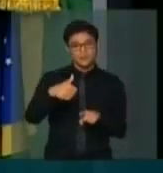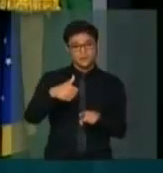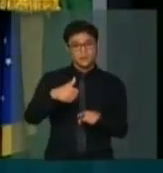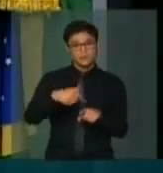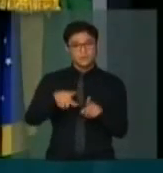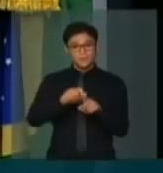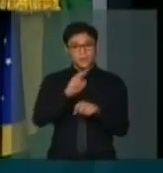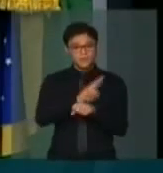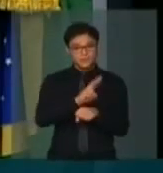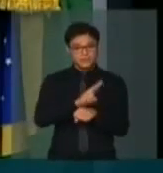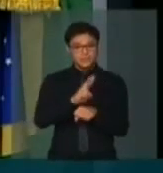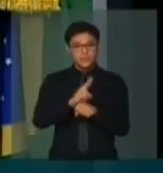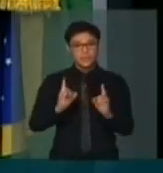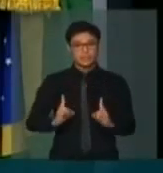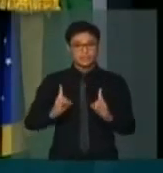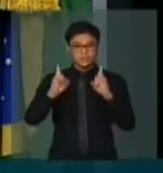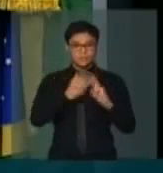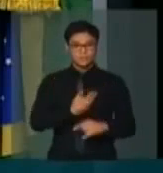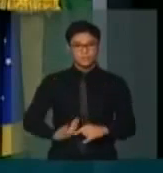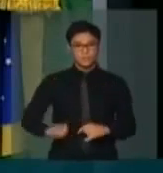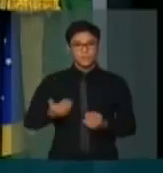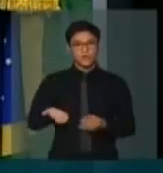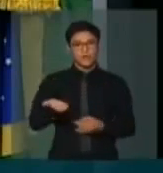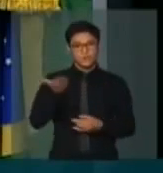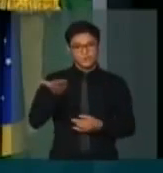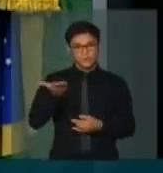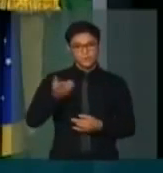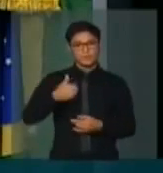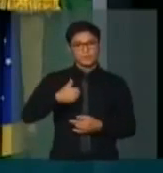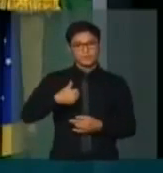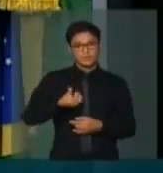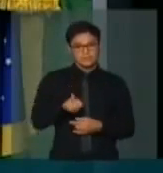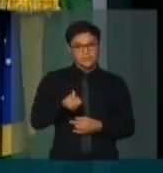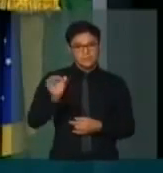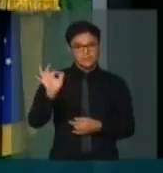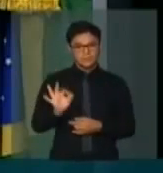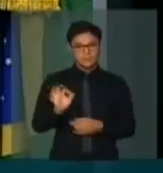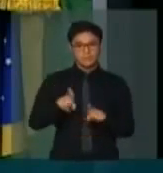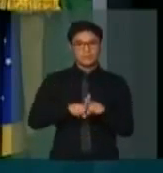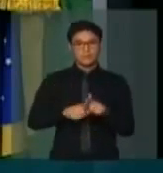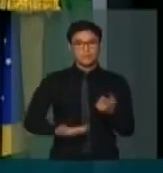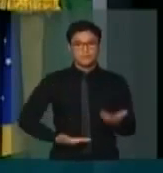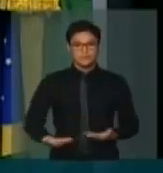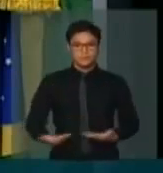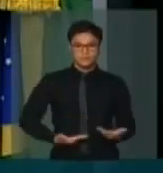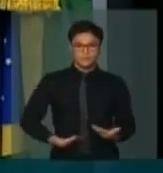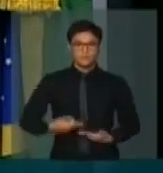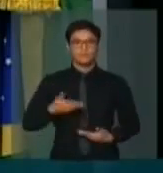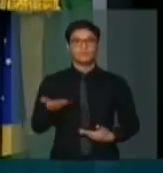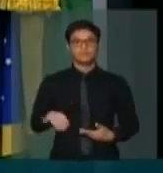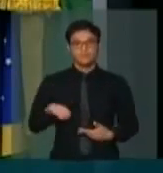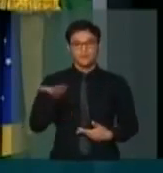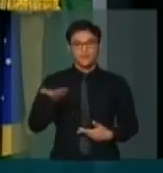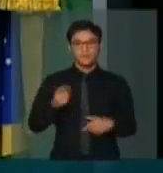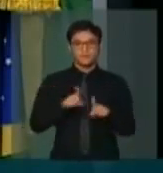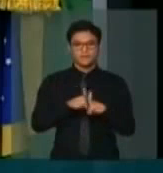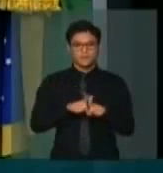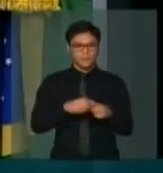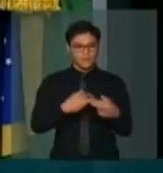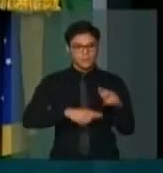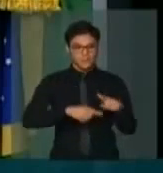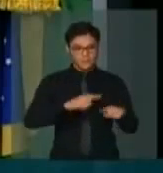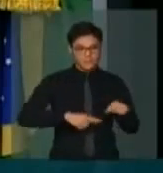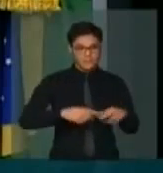públicos, aumento de 6%. As despesas com serviços e materiais de limpeza